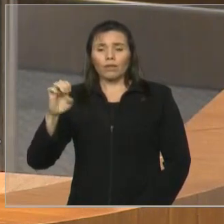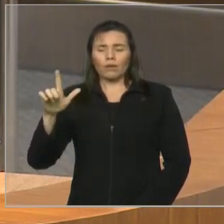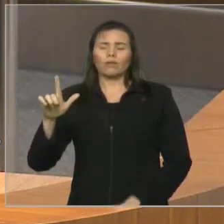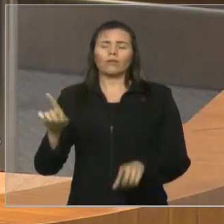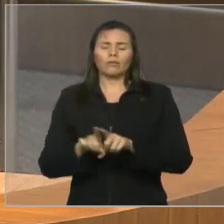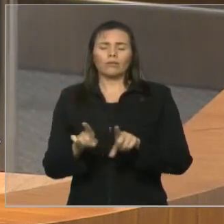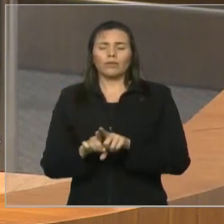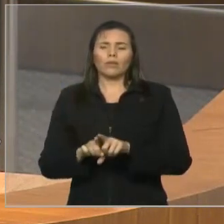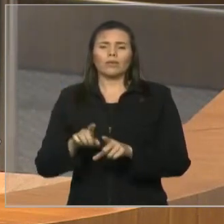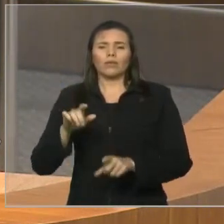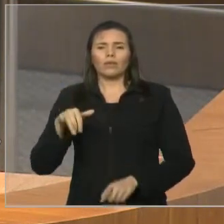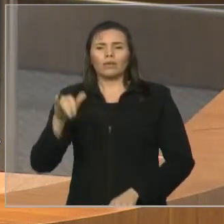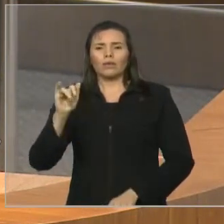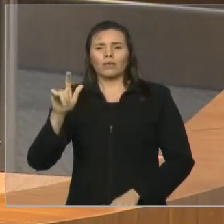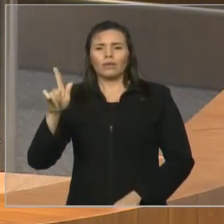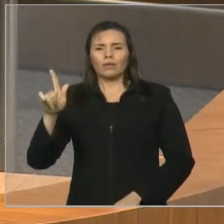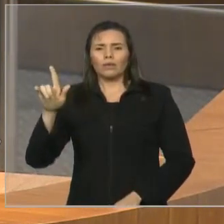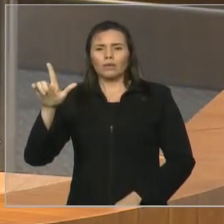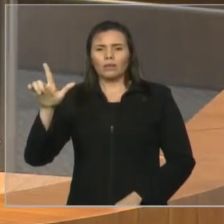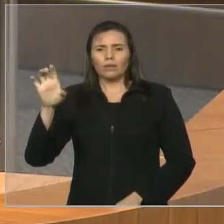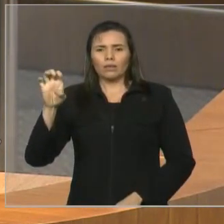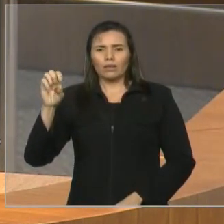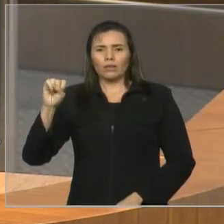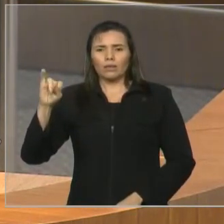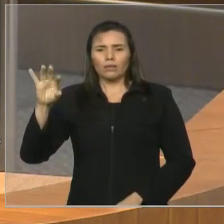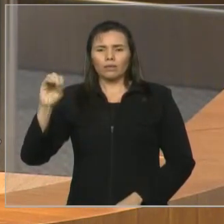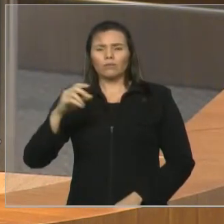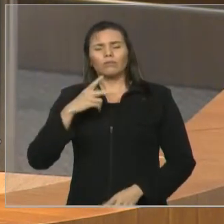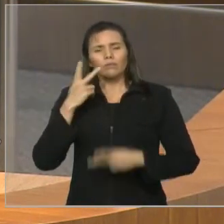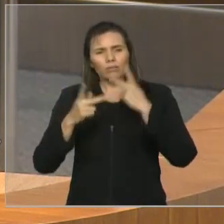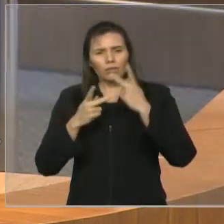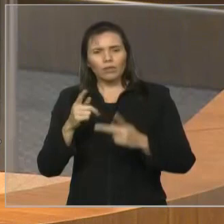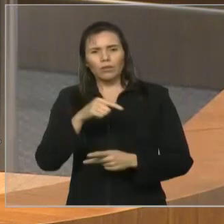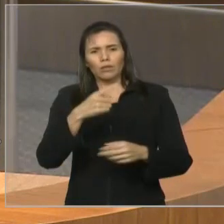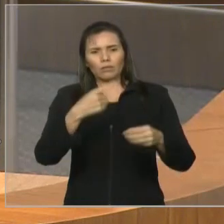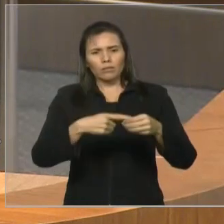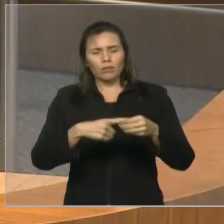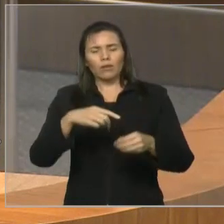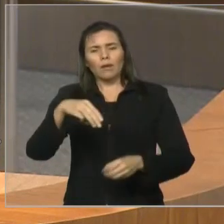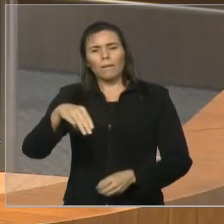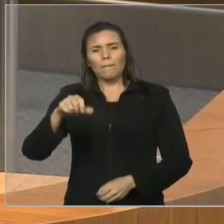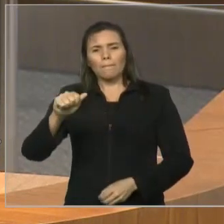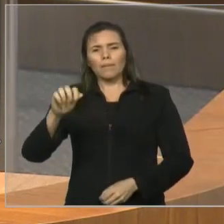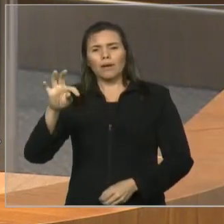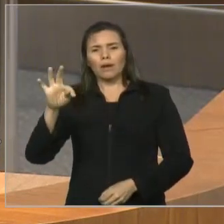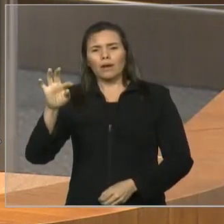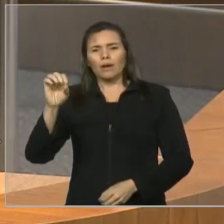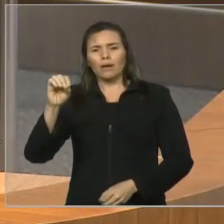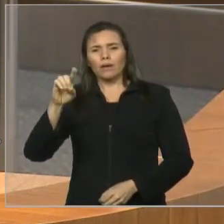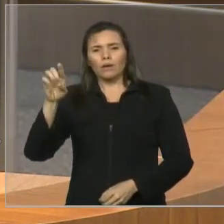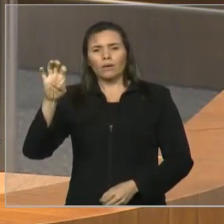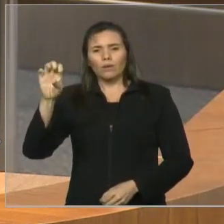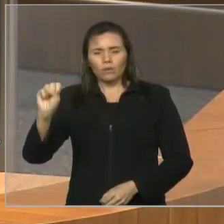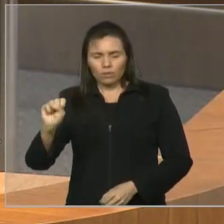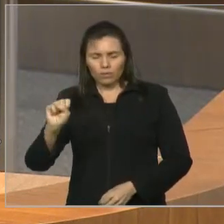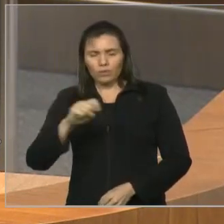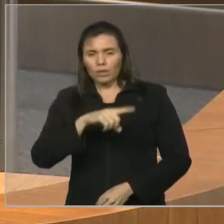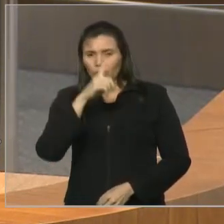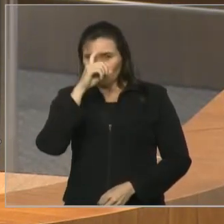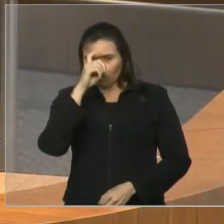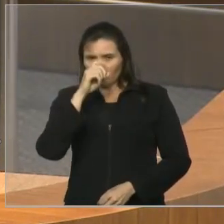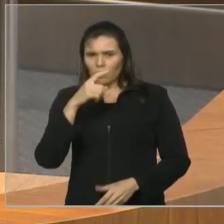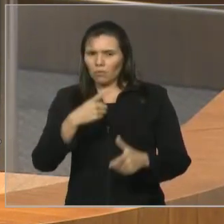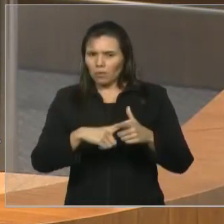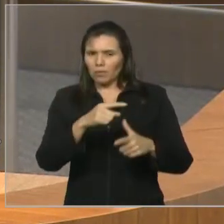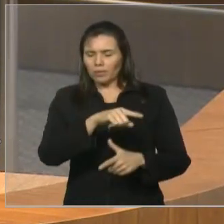se referiram à situação do Hospital de Matões do Norte, que sempre nós trouxemos aqui as informações com transparência. Até